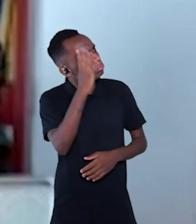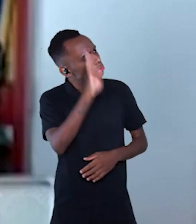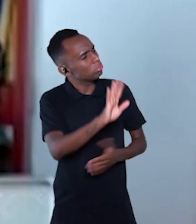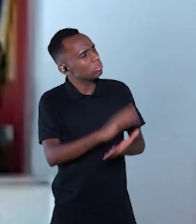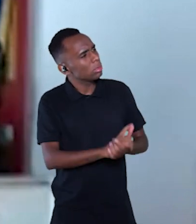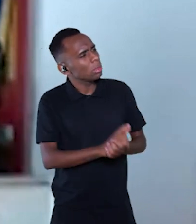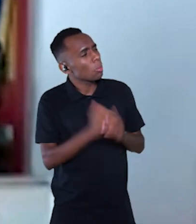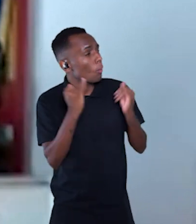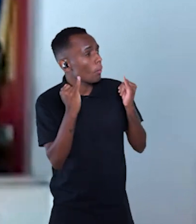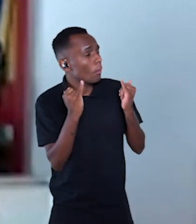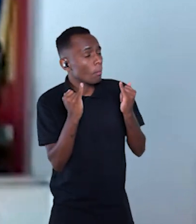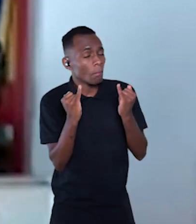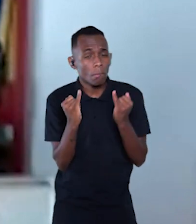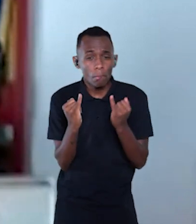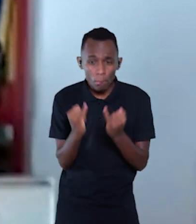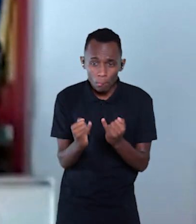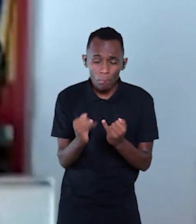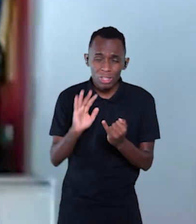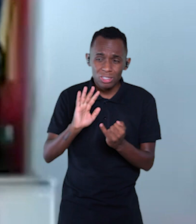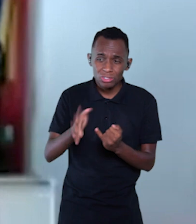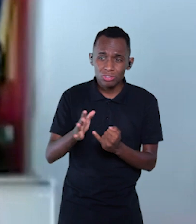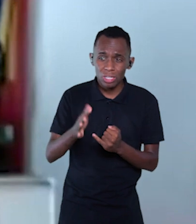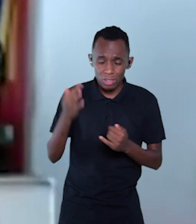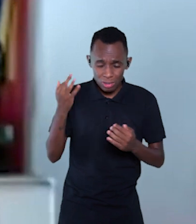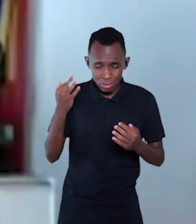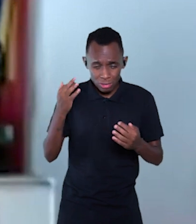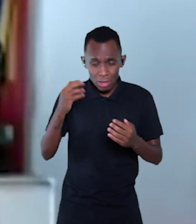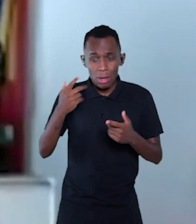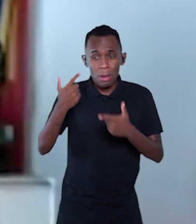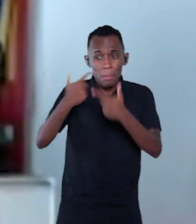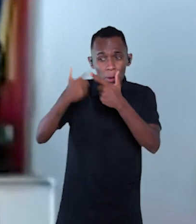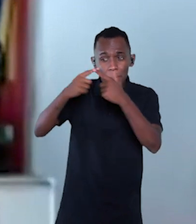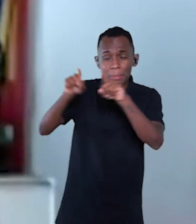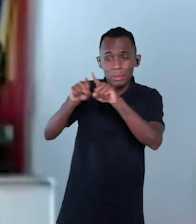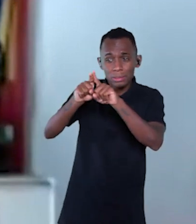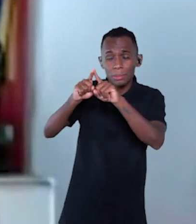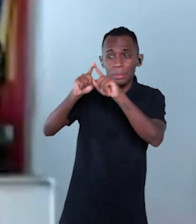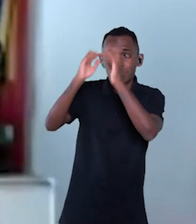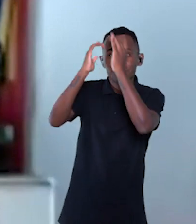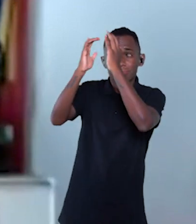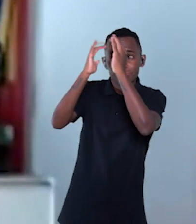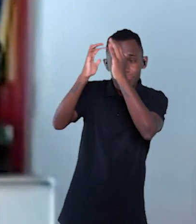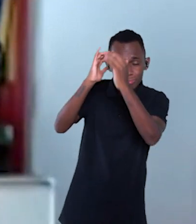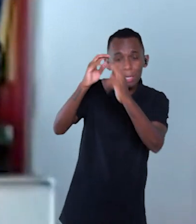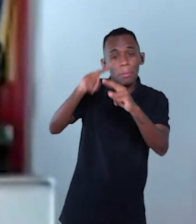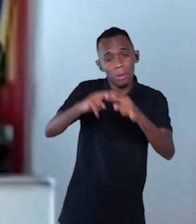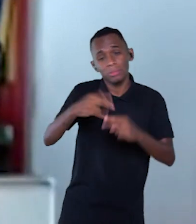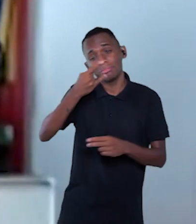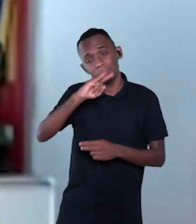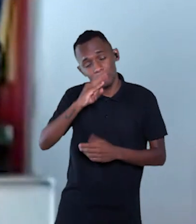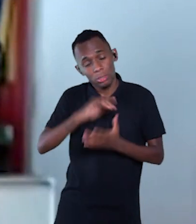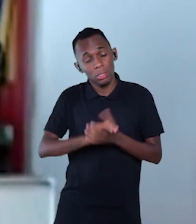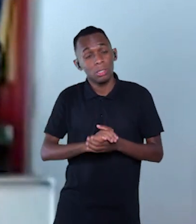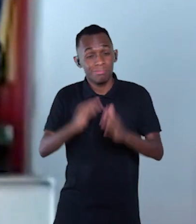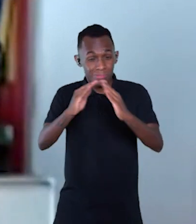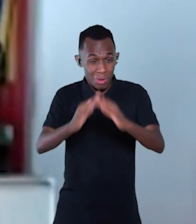disse. Magro feito à fome, seu Hamilton já tinha sinais de lesões neurológicas causadas pelo álcool.